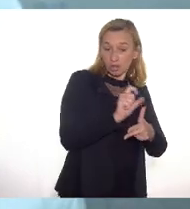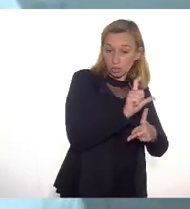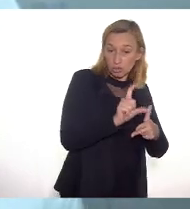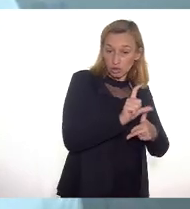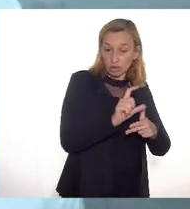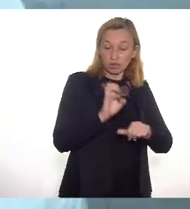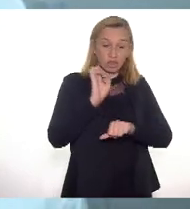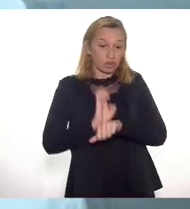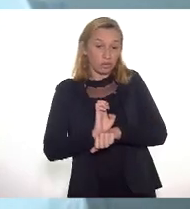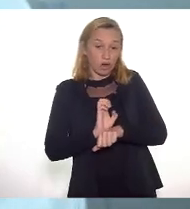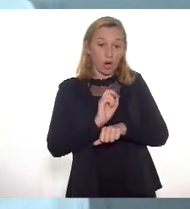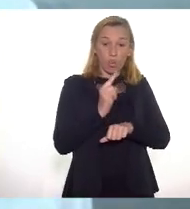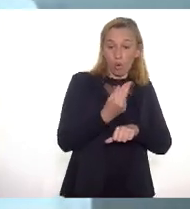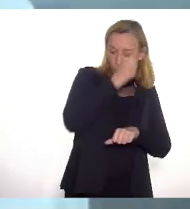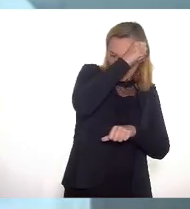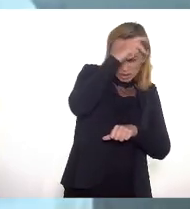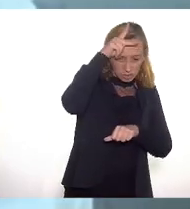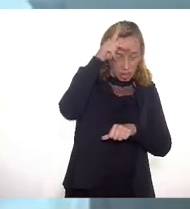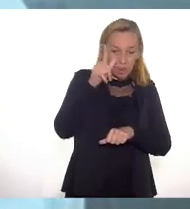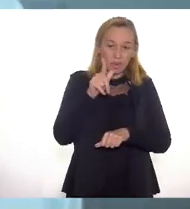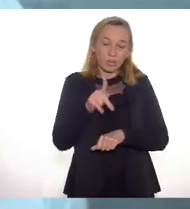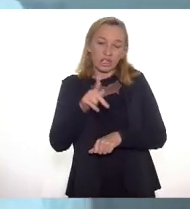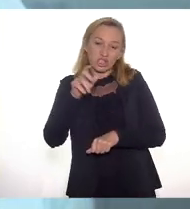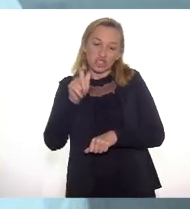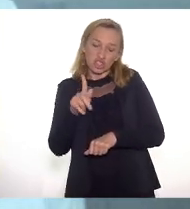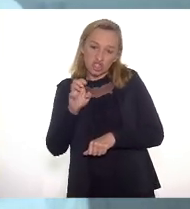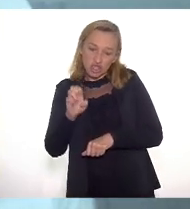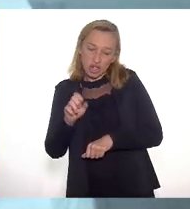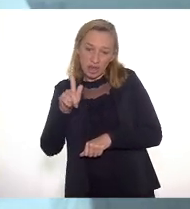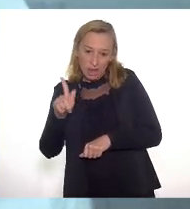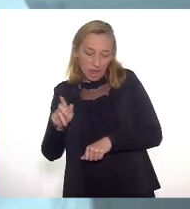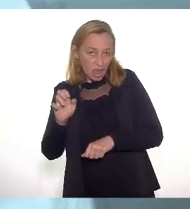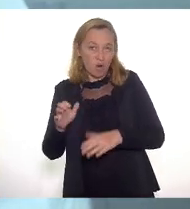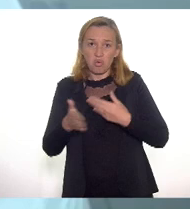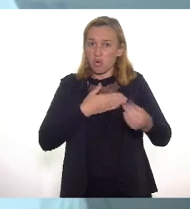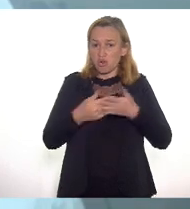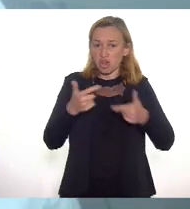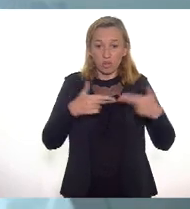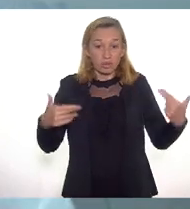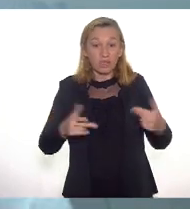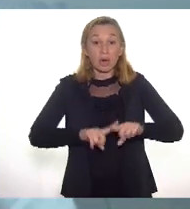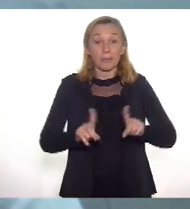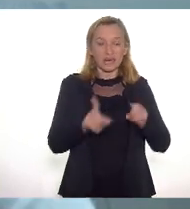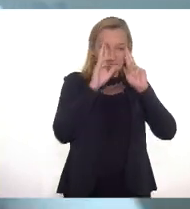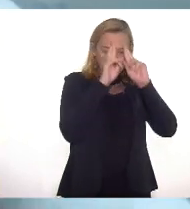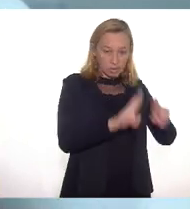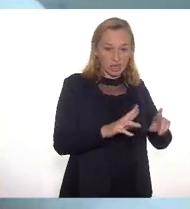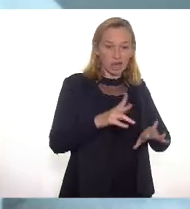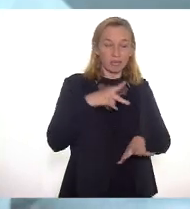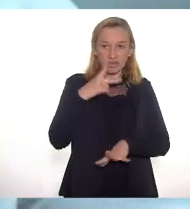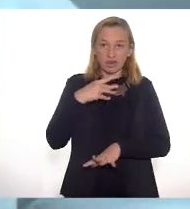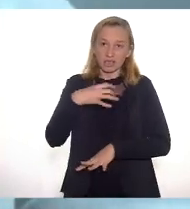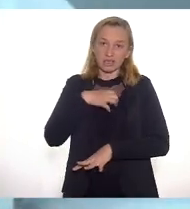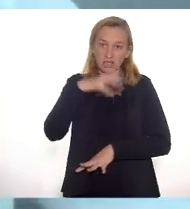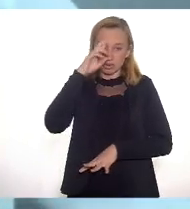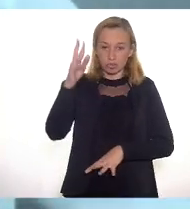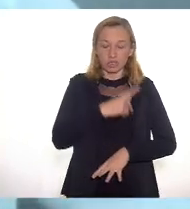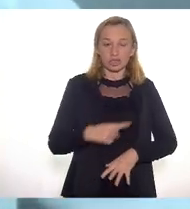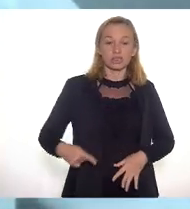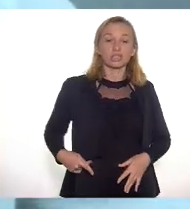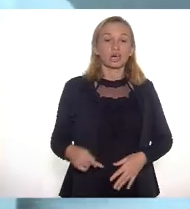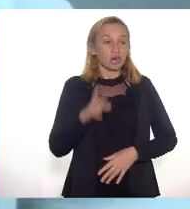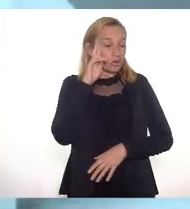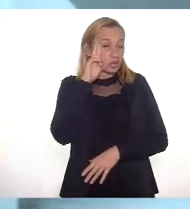estadual ou municipal, da PGE ou de qualquer entendimento de quem quer que seja, mas que seja efetivamente respeitado. Então, minha fala é nesse sentido, presidente, para que